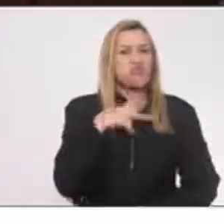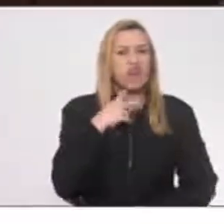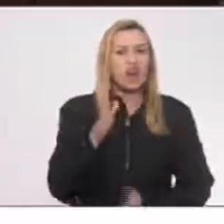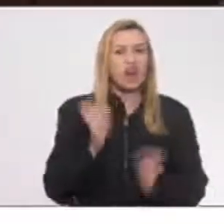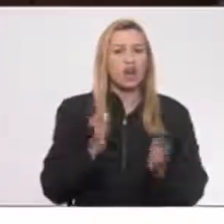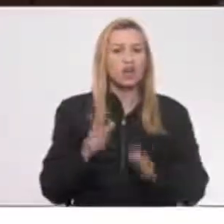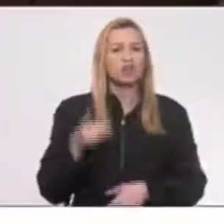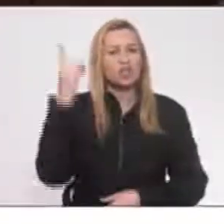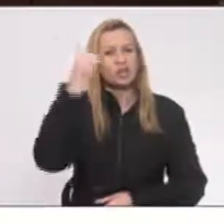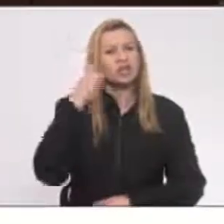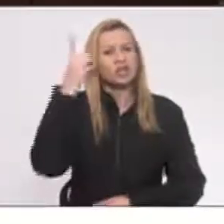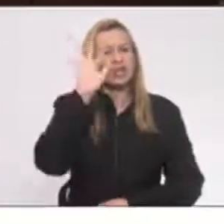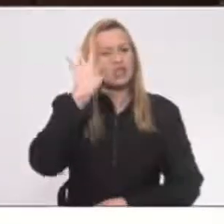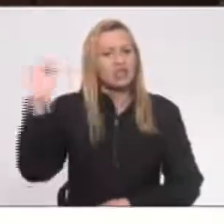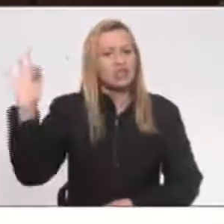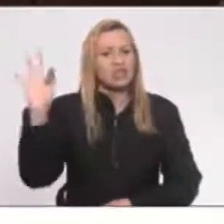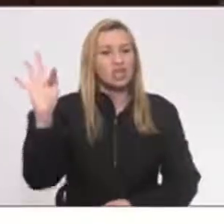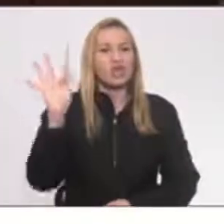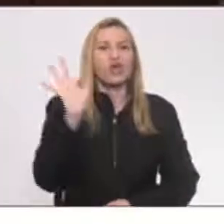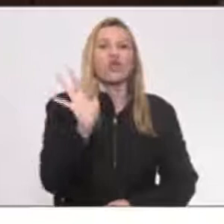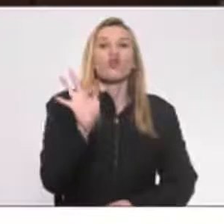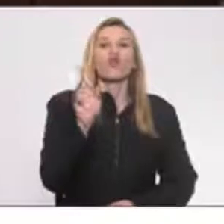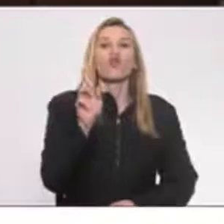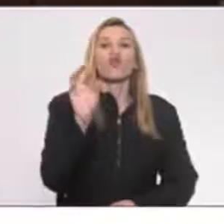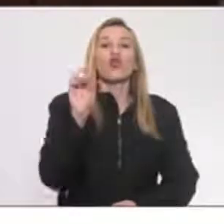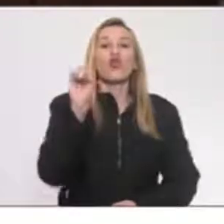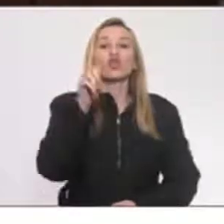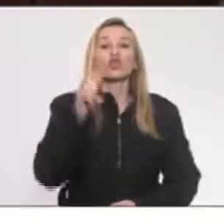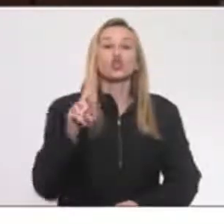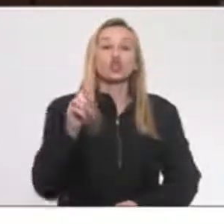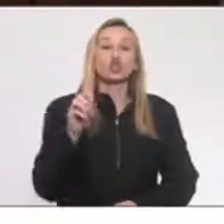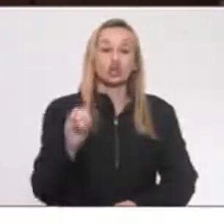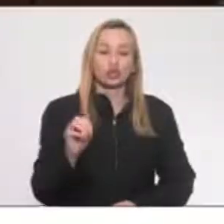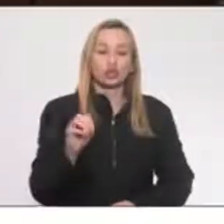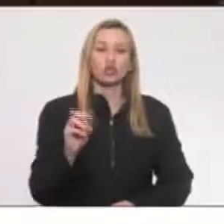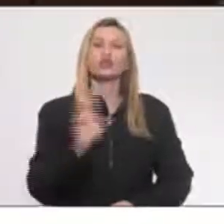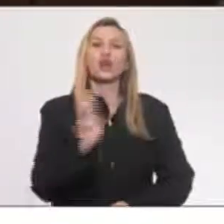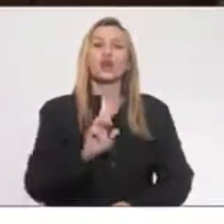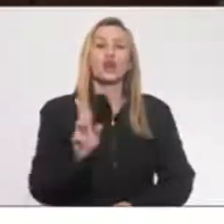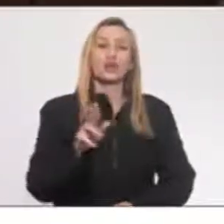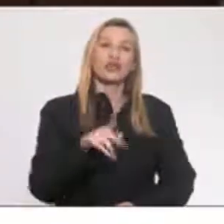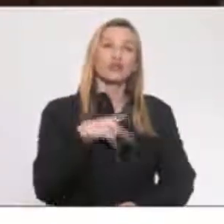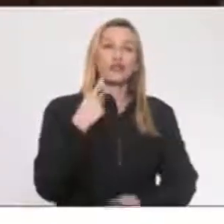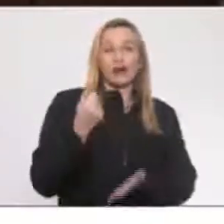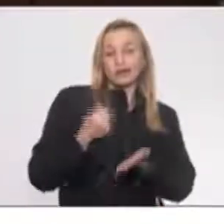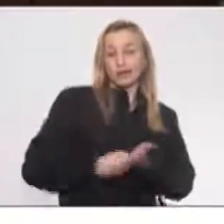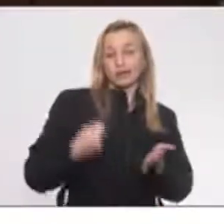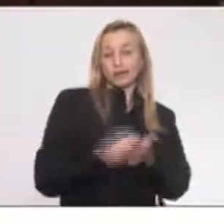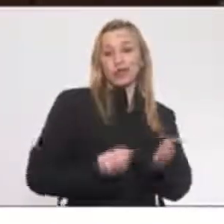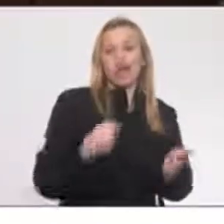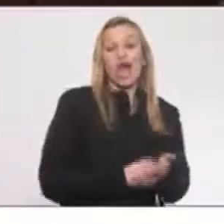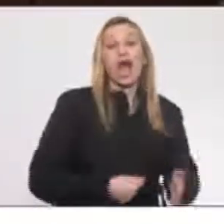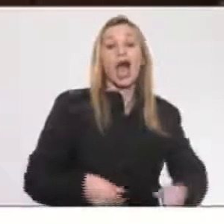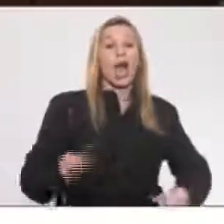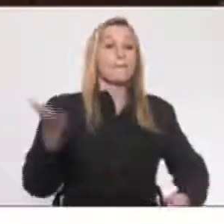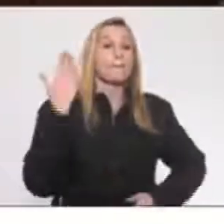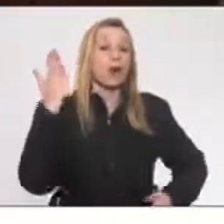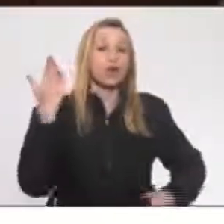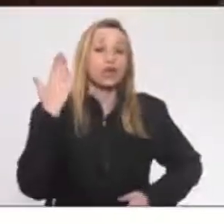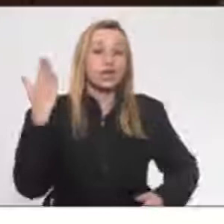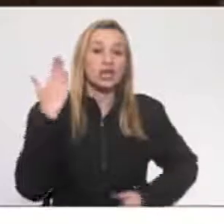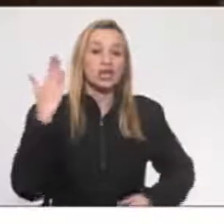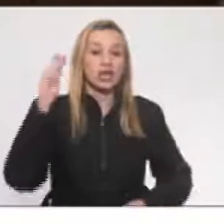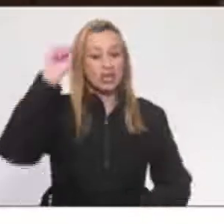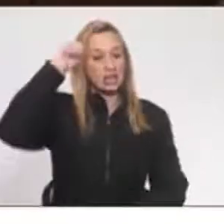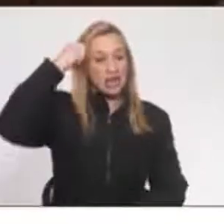daquele deputado federal que tem frouxo até no nome e que insiste em dizer que a polícia é composta de negros